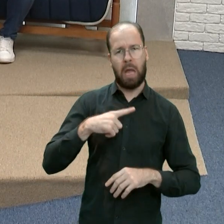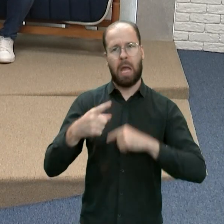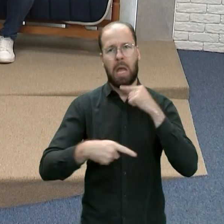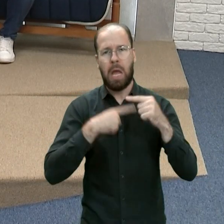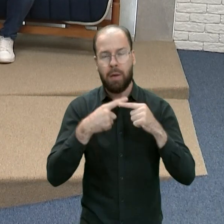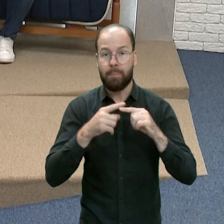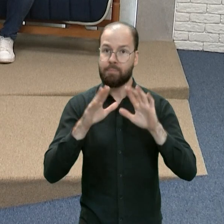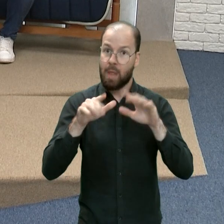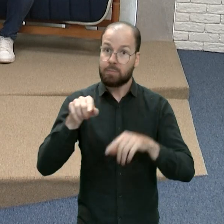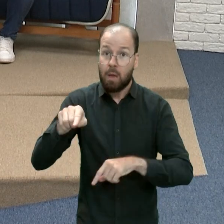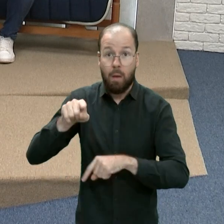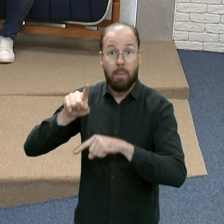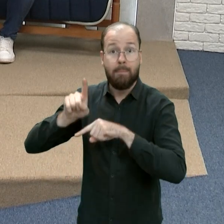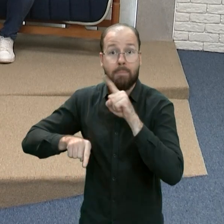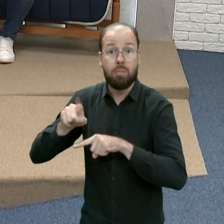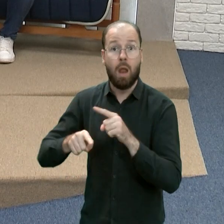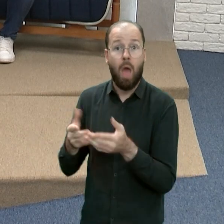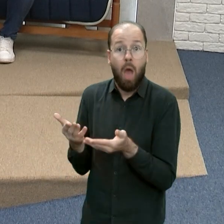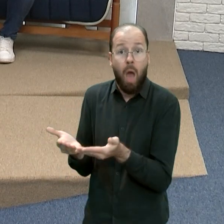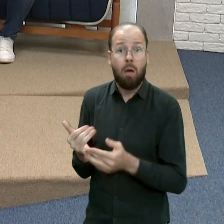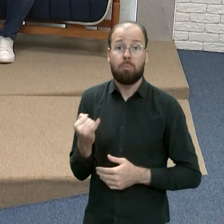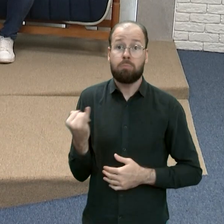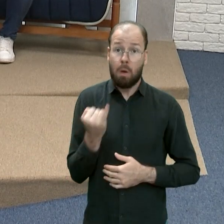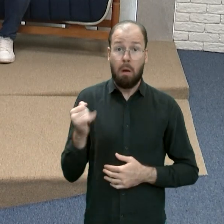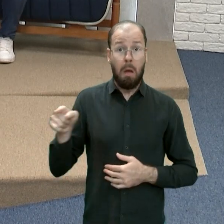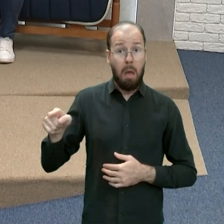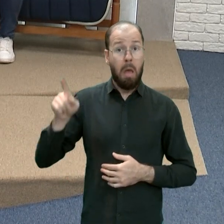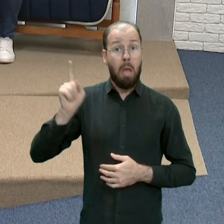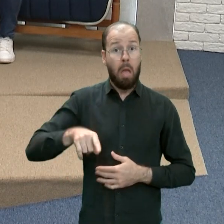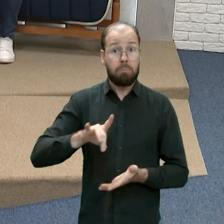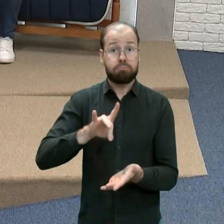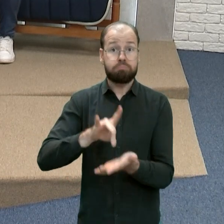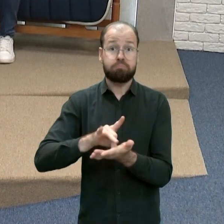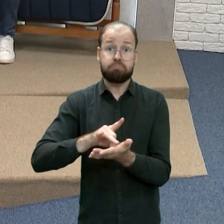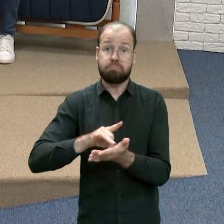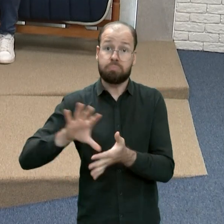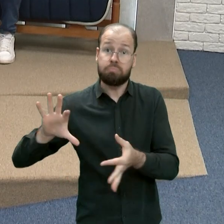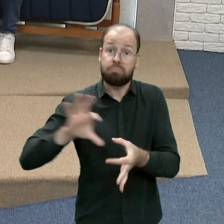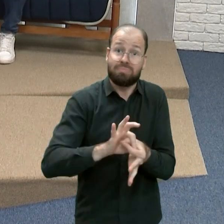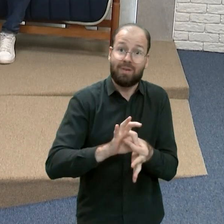material como esse, que é também parte da inteligência emocional, da inteligência